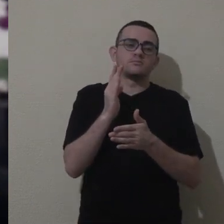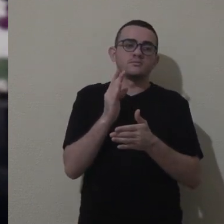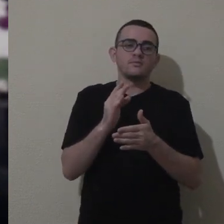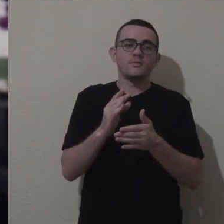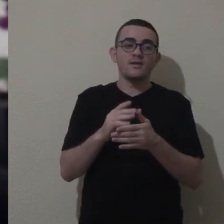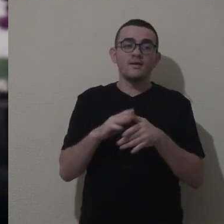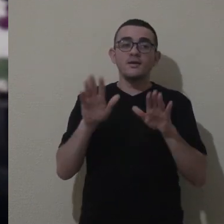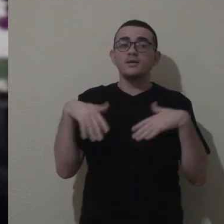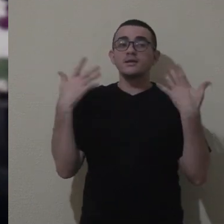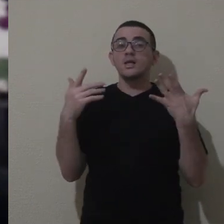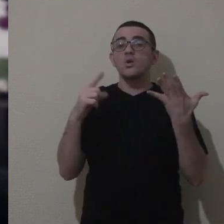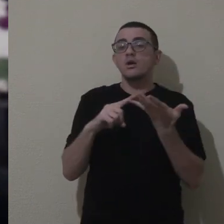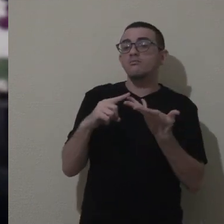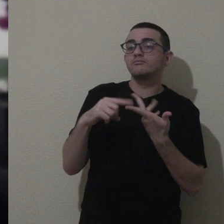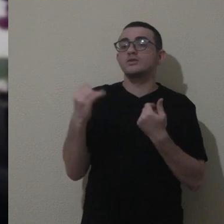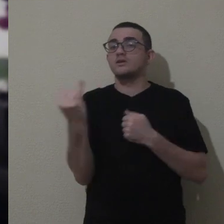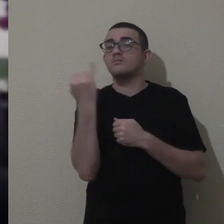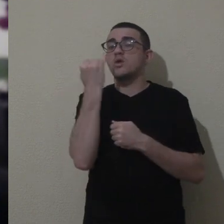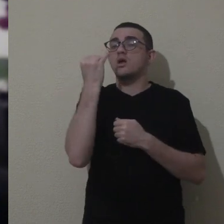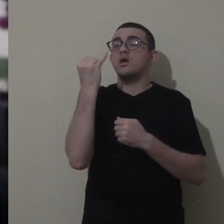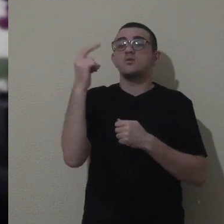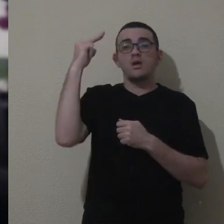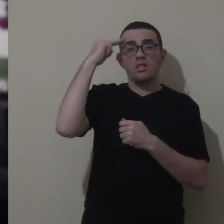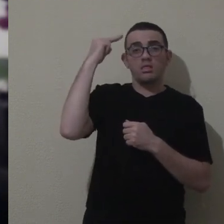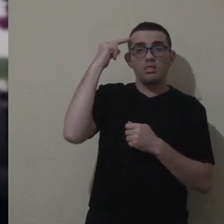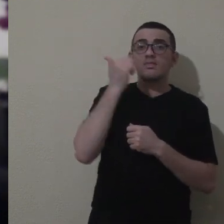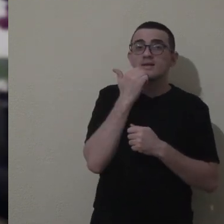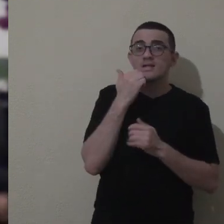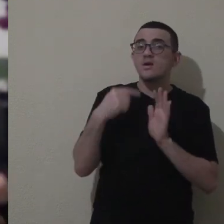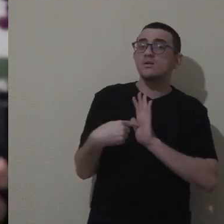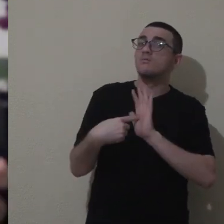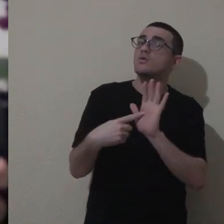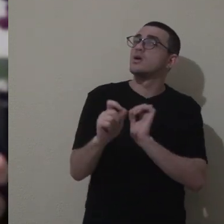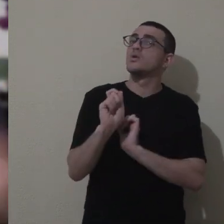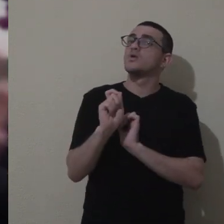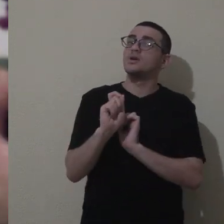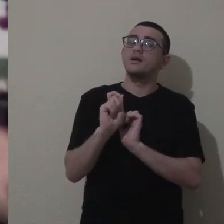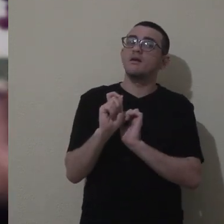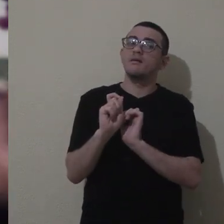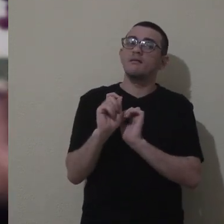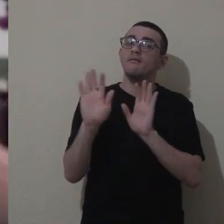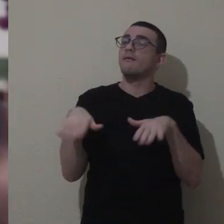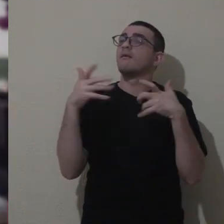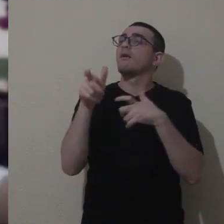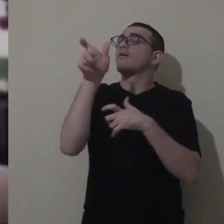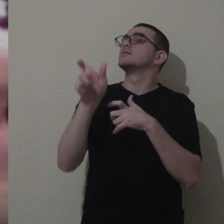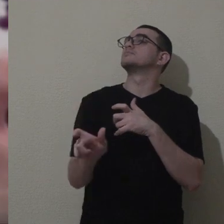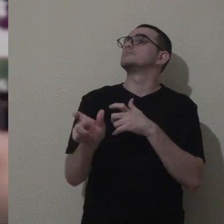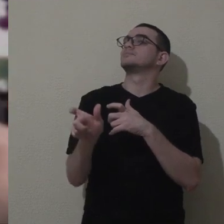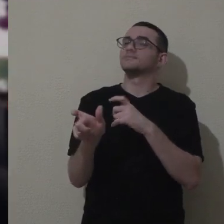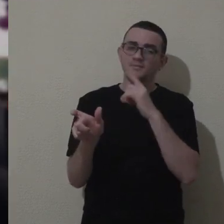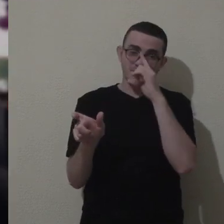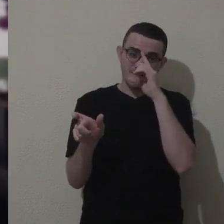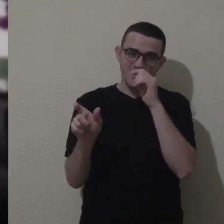Então, esses são pontos importantes que a neurociência está mostrando, de que quem que vai, essa criança,